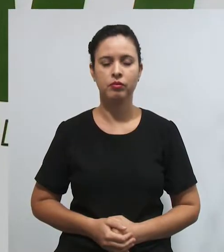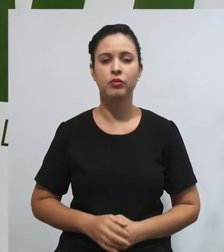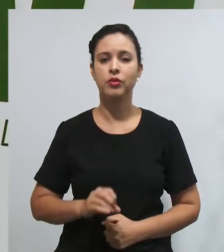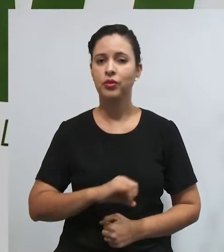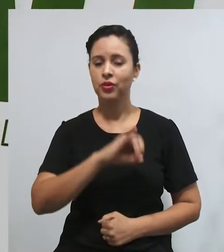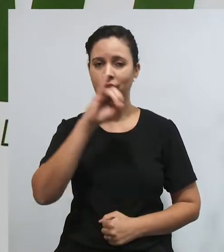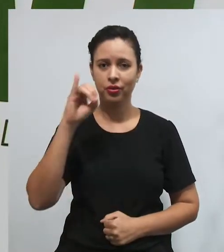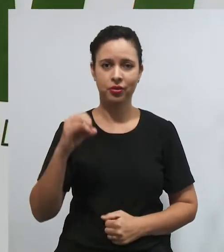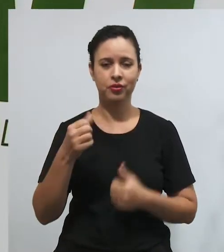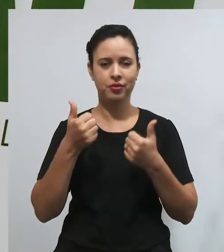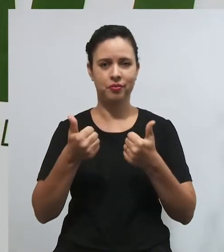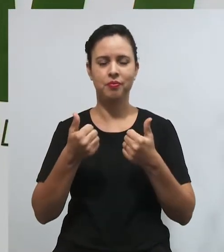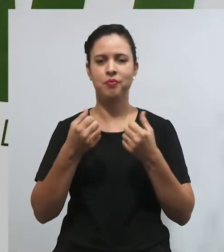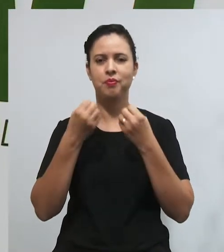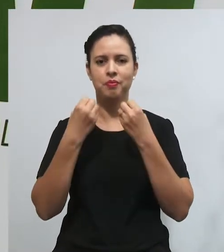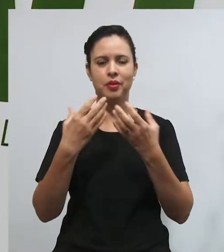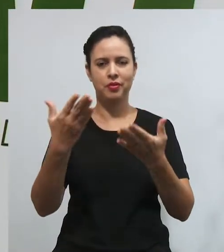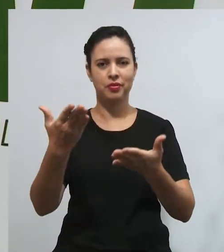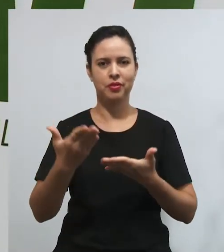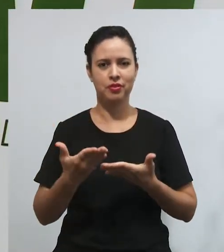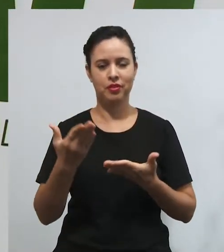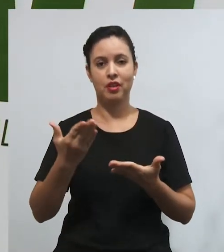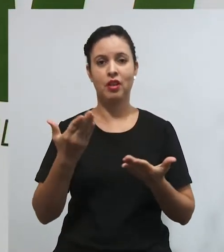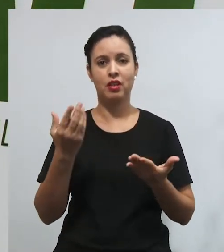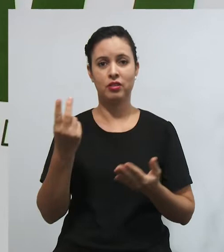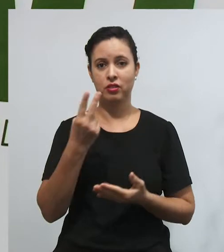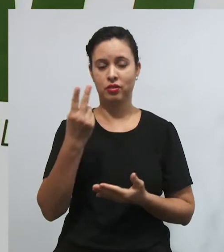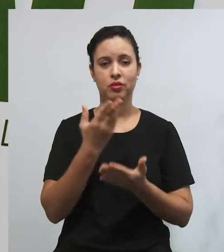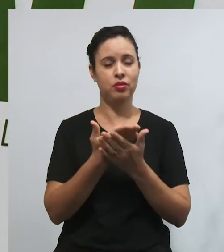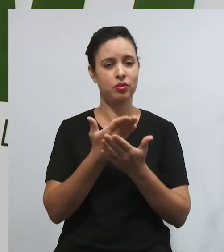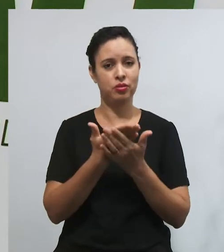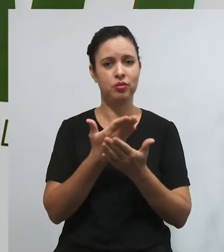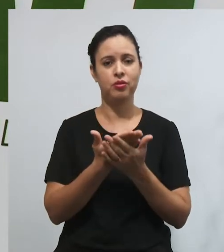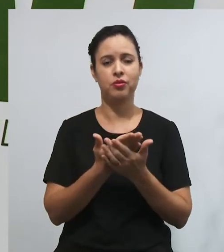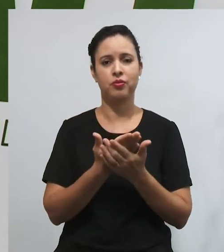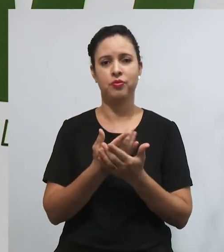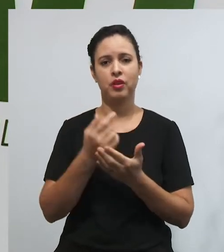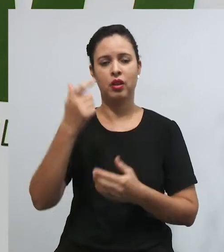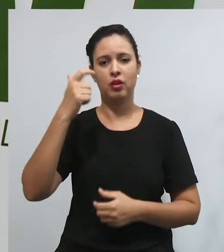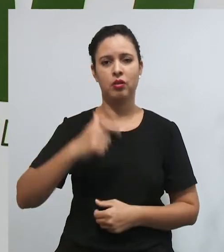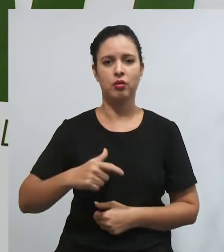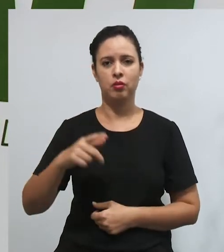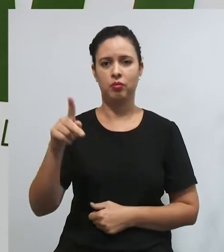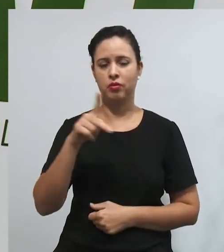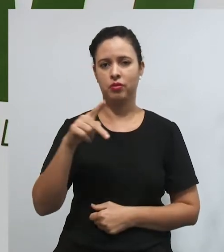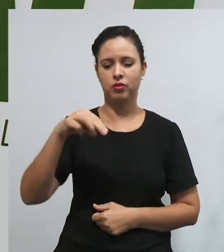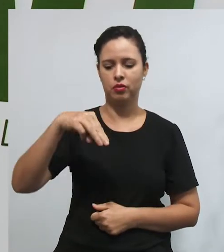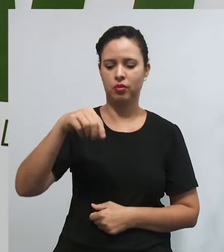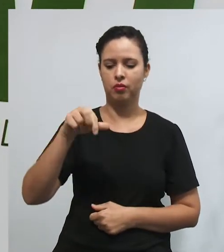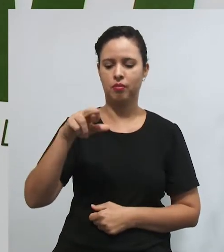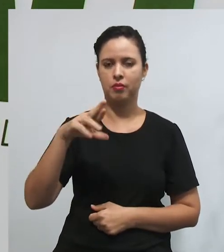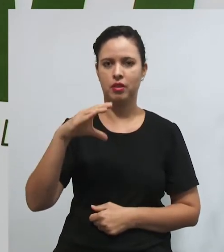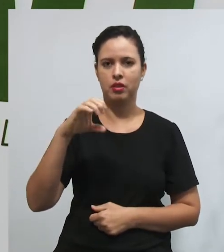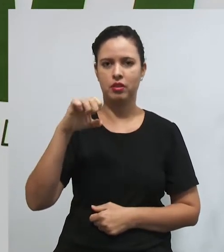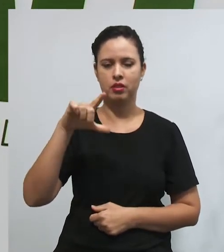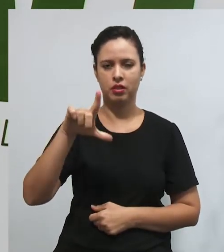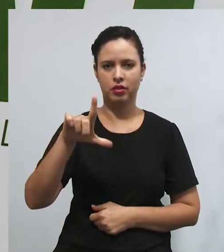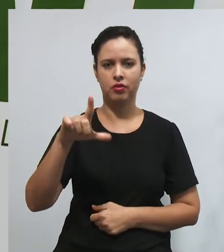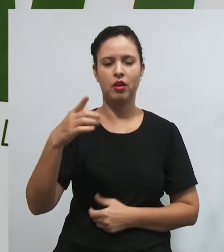Olá pessoal, sejam bem-vindos à nossa segunda aula de Informática Aplicada. Eu sou o professor Marcel Rios e eu vou fazer uma